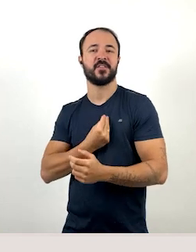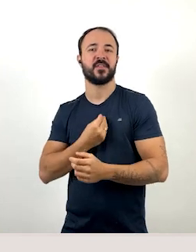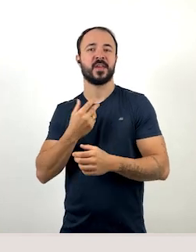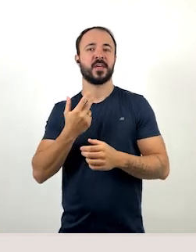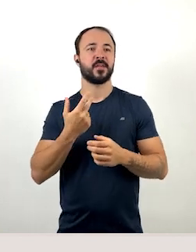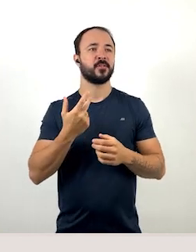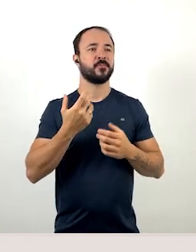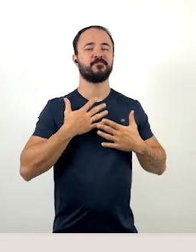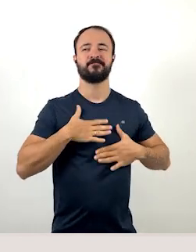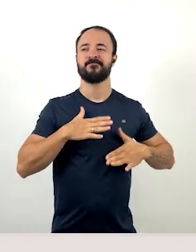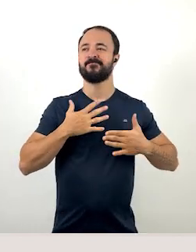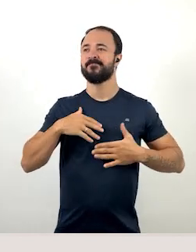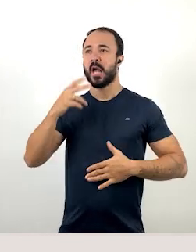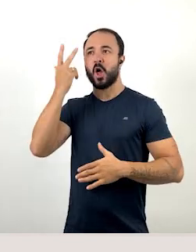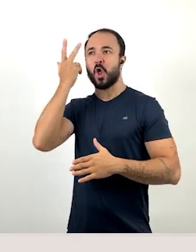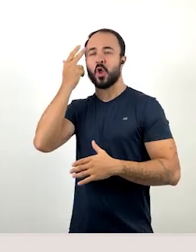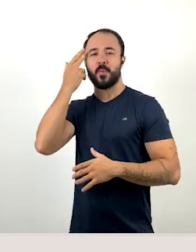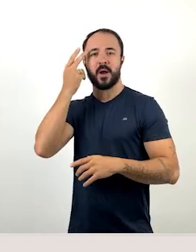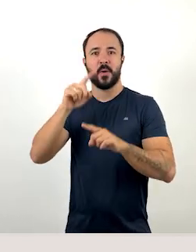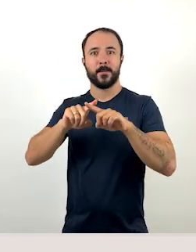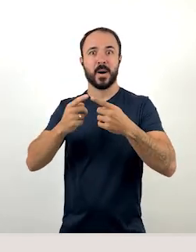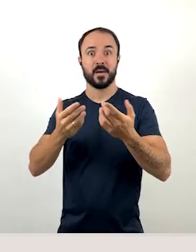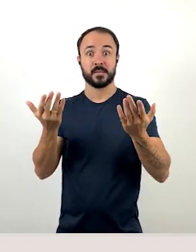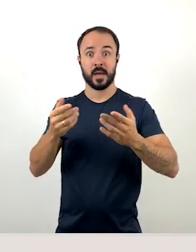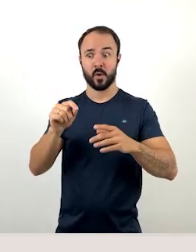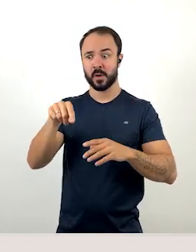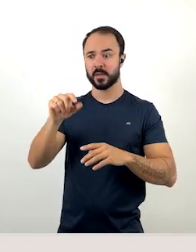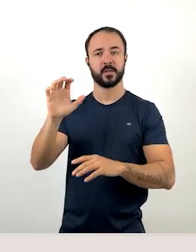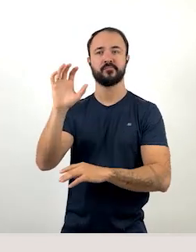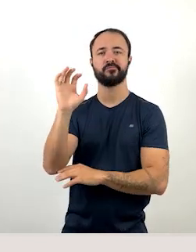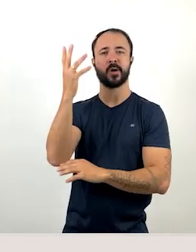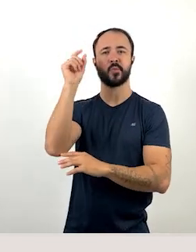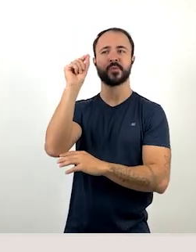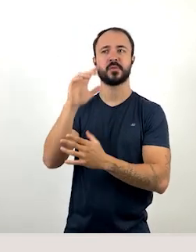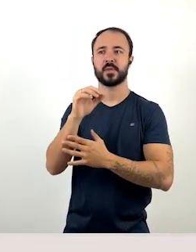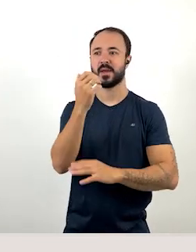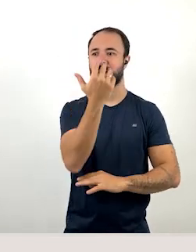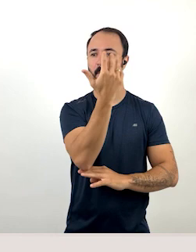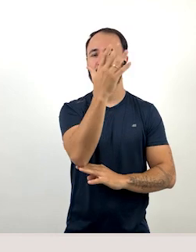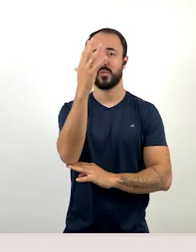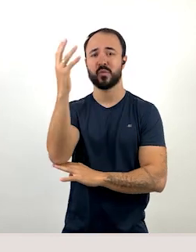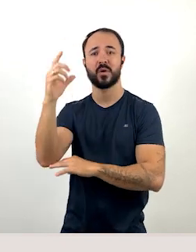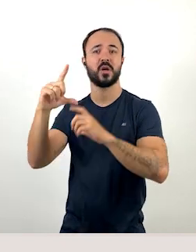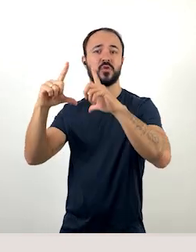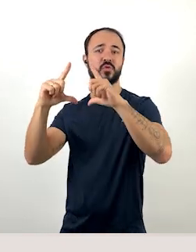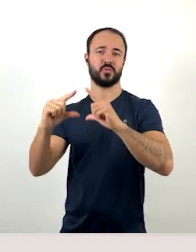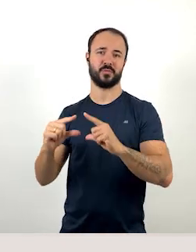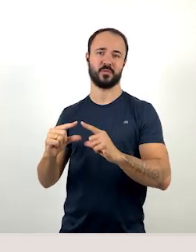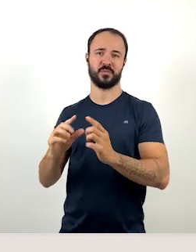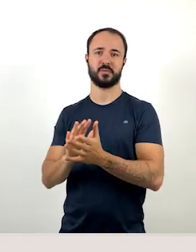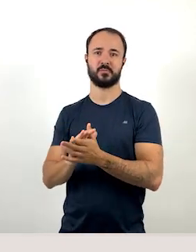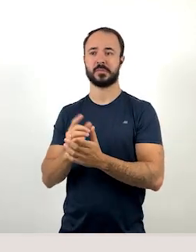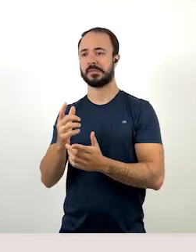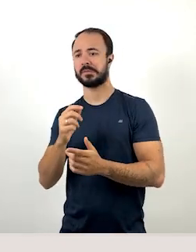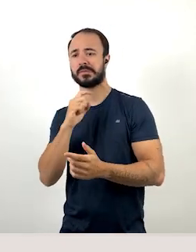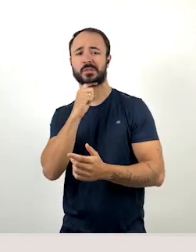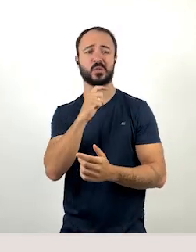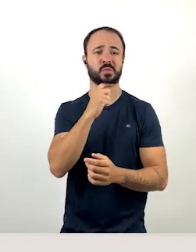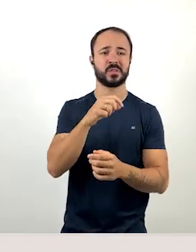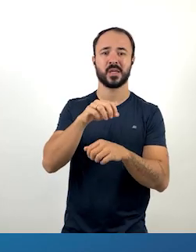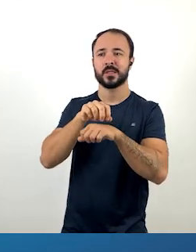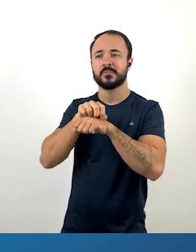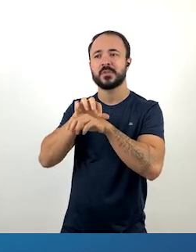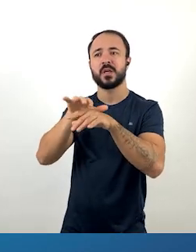agora nessa situação atual, em uma situação desmatada, em uma região desmatada, que ele não consegue se reproduzir e nem se alimentar de forma